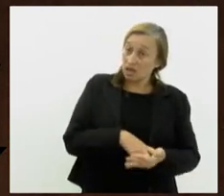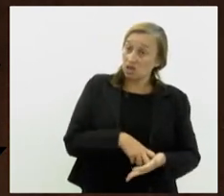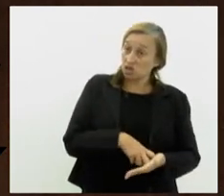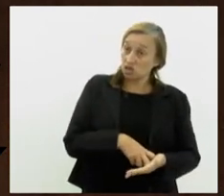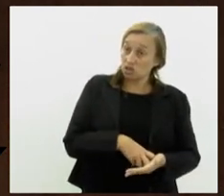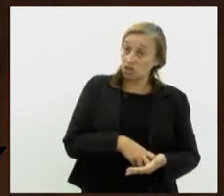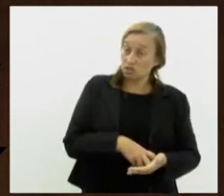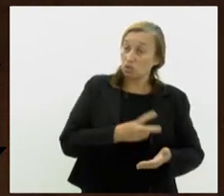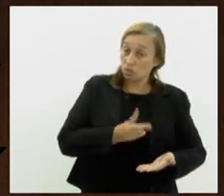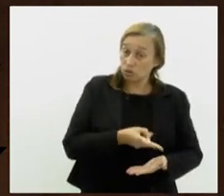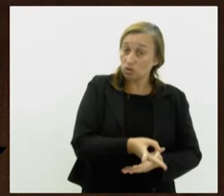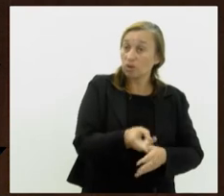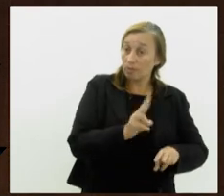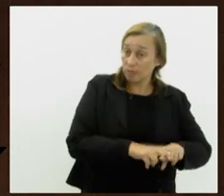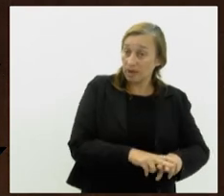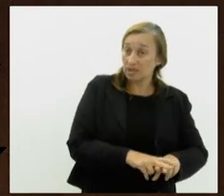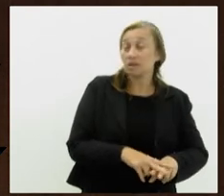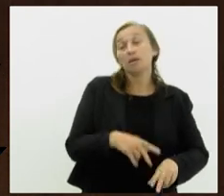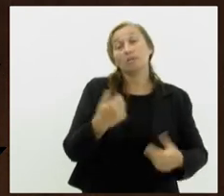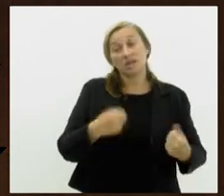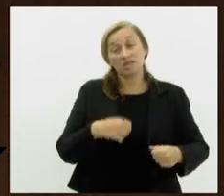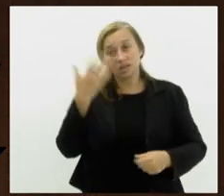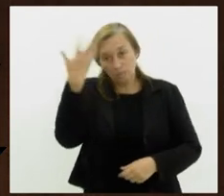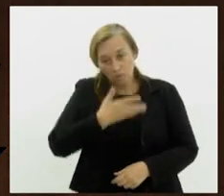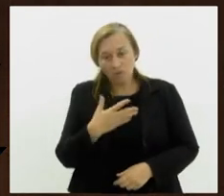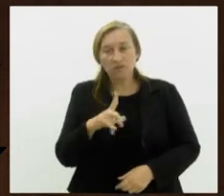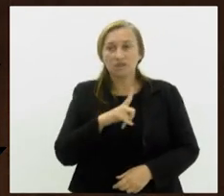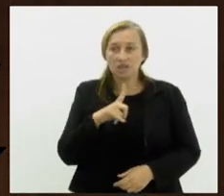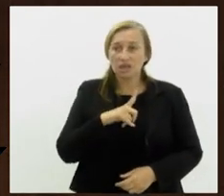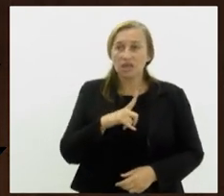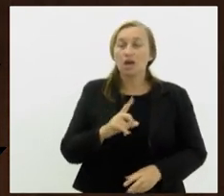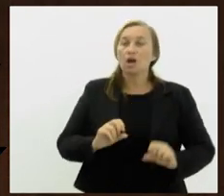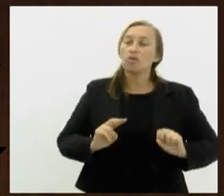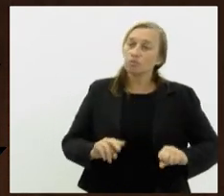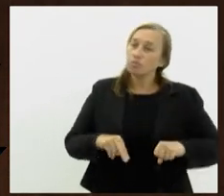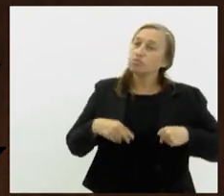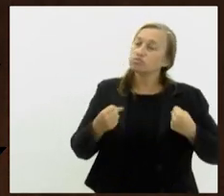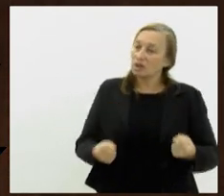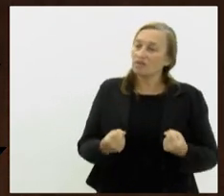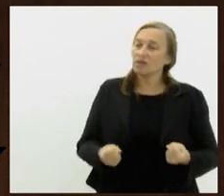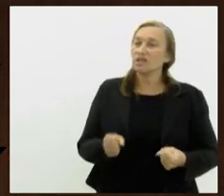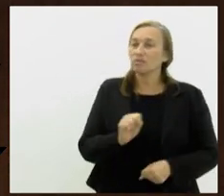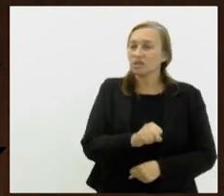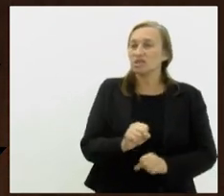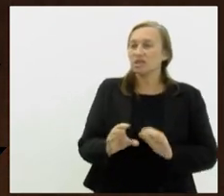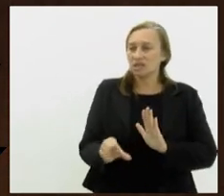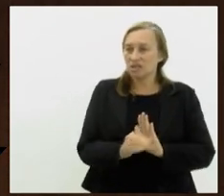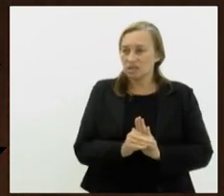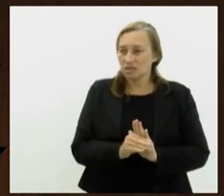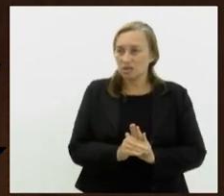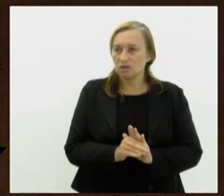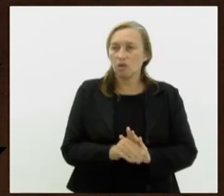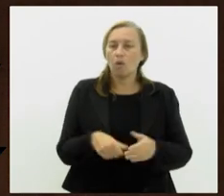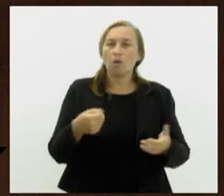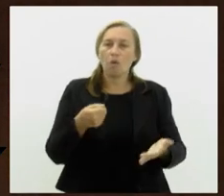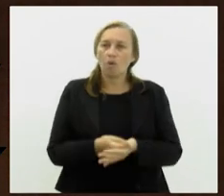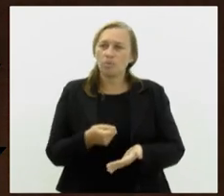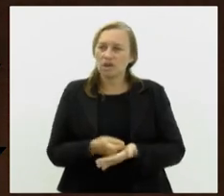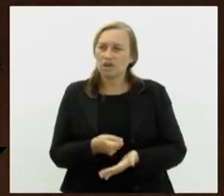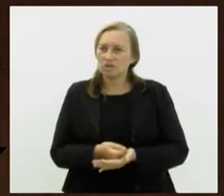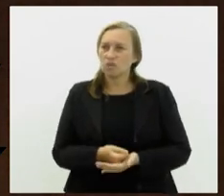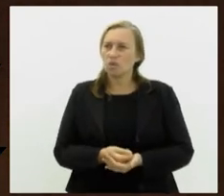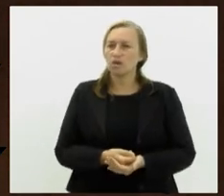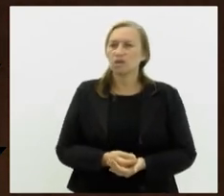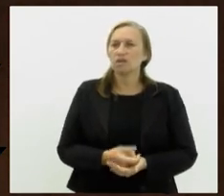nós defendemos, sim, o reforço. Algumas das nossas emendas parlamentares, daquelas obrigatórias,